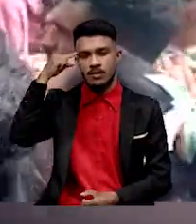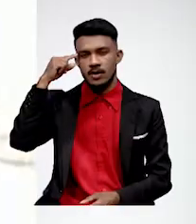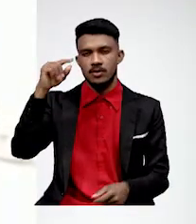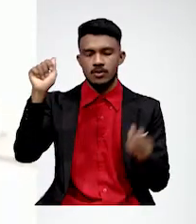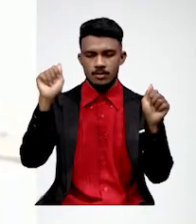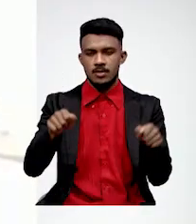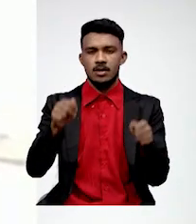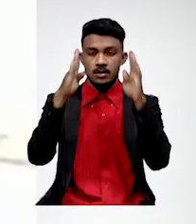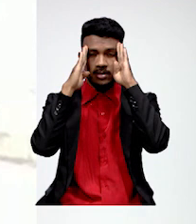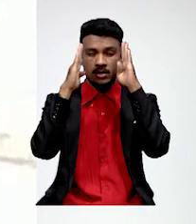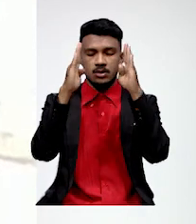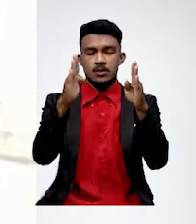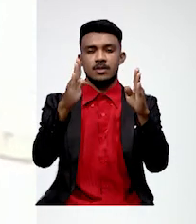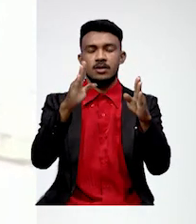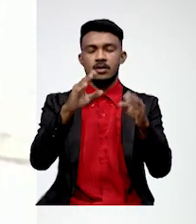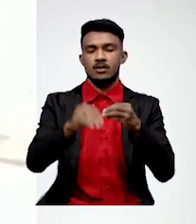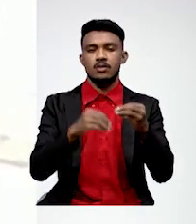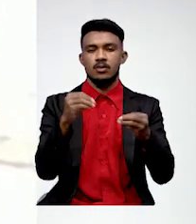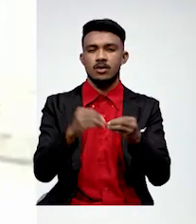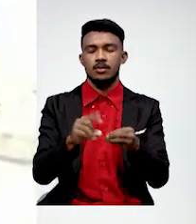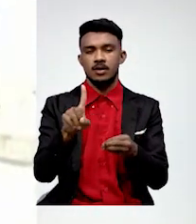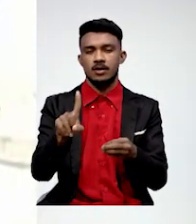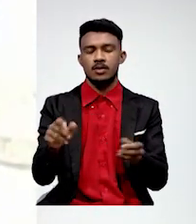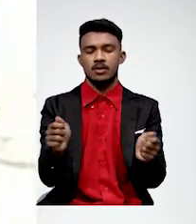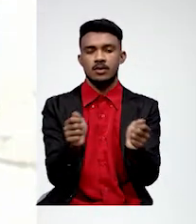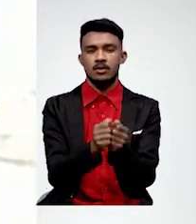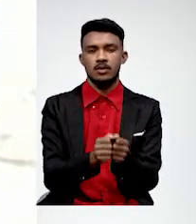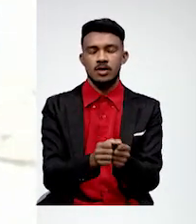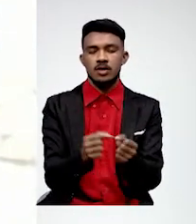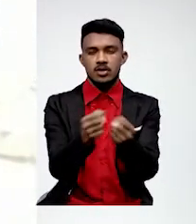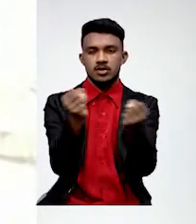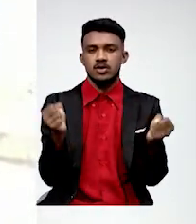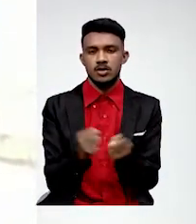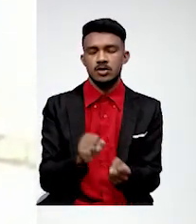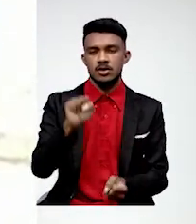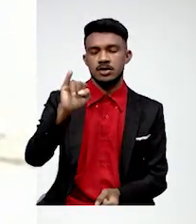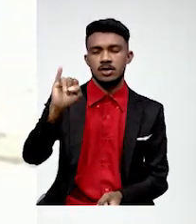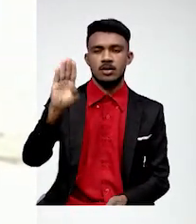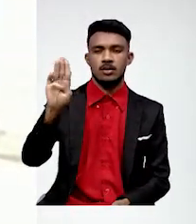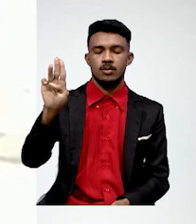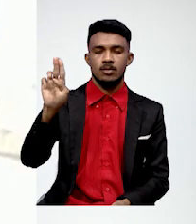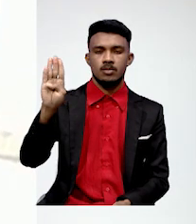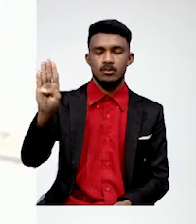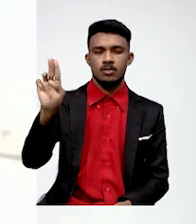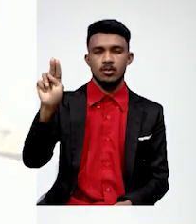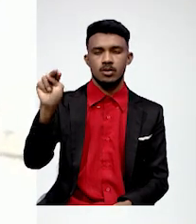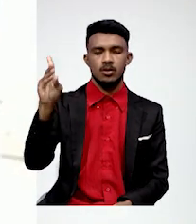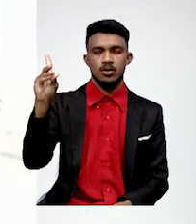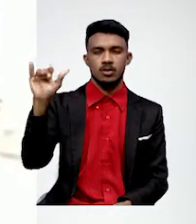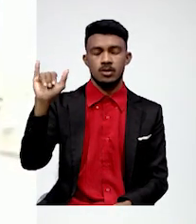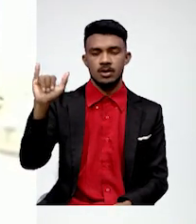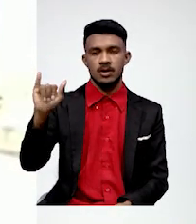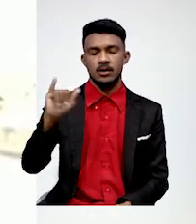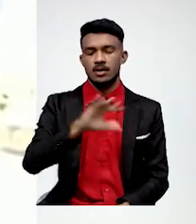taumatan, basuku Sibuni dene, tama suku Sibuni dene, desde a ocupação português, maito Indonésia, e até